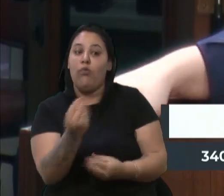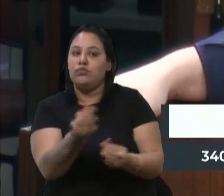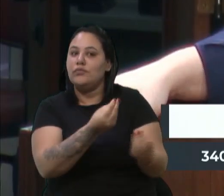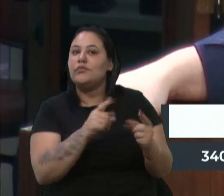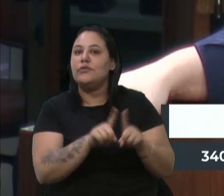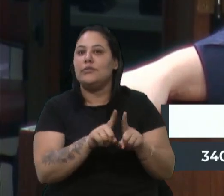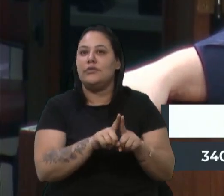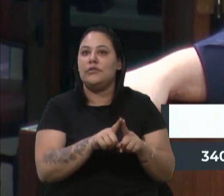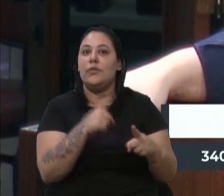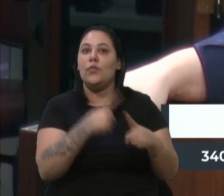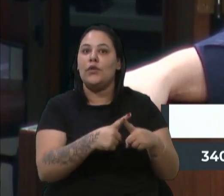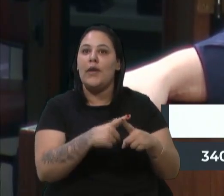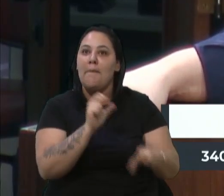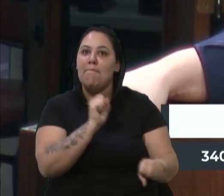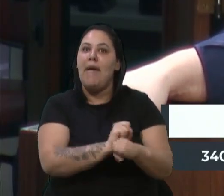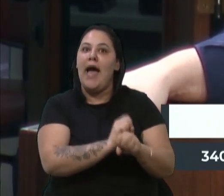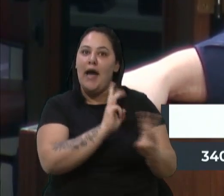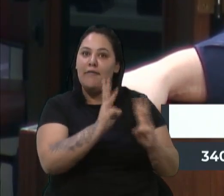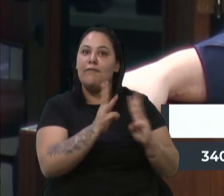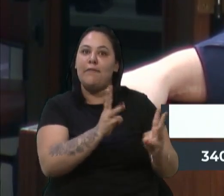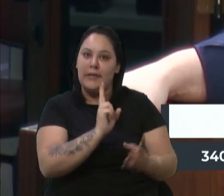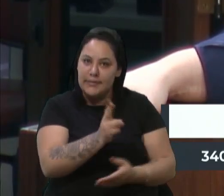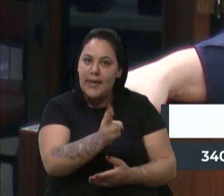por parar as vans a todo momento.